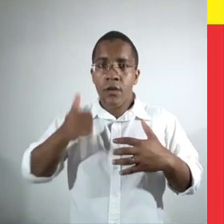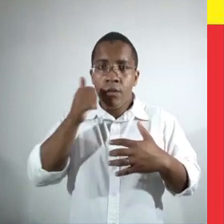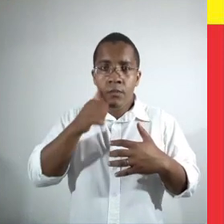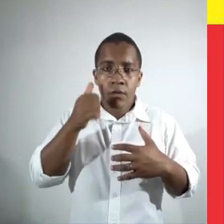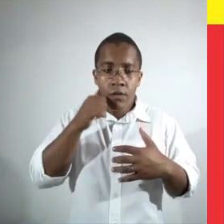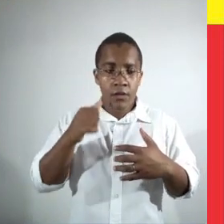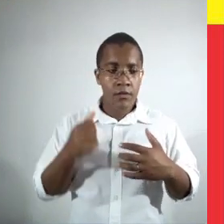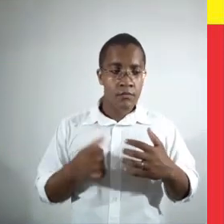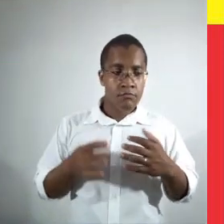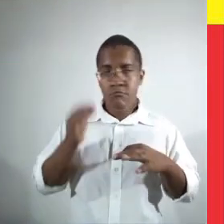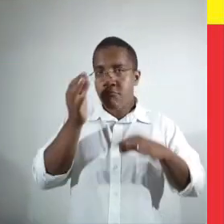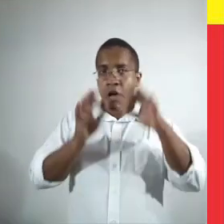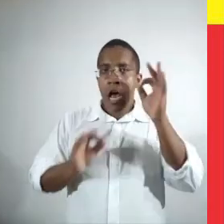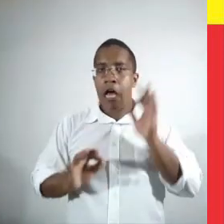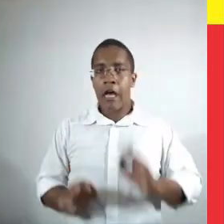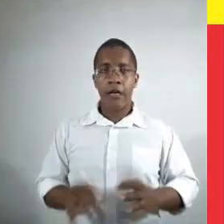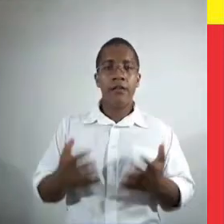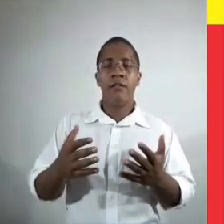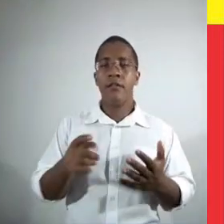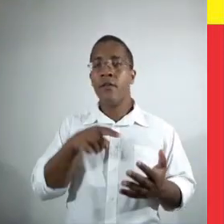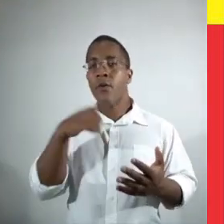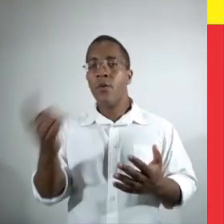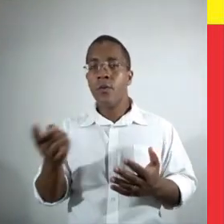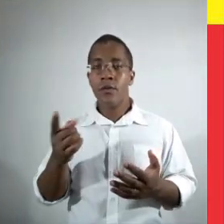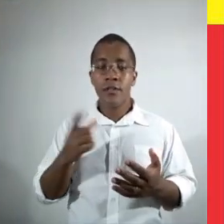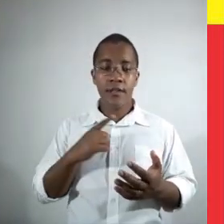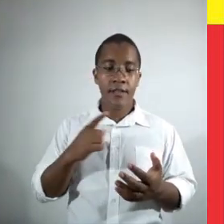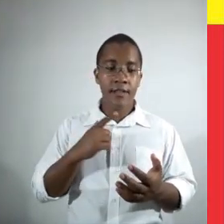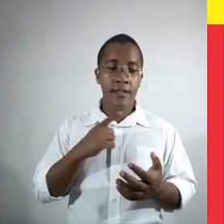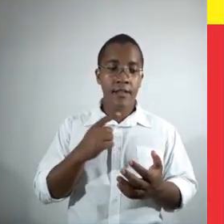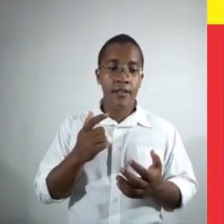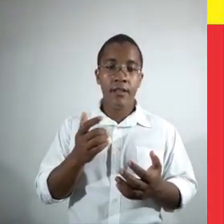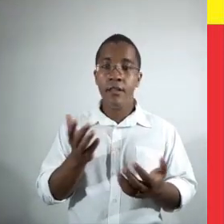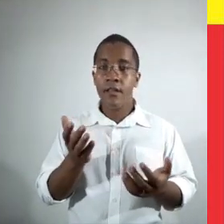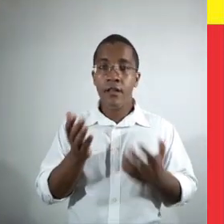mamárias, a menina está se enfeitando, a outra está assim,